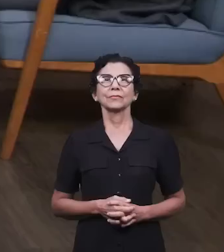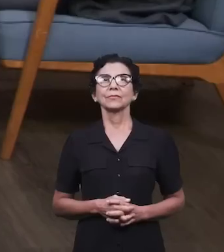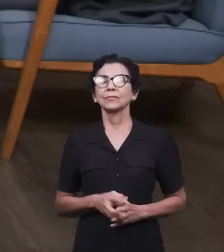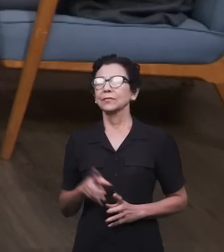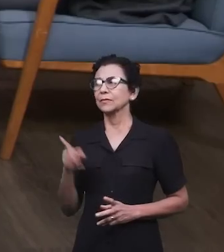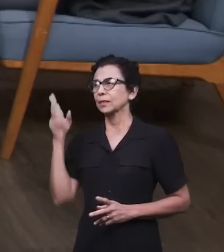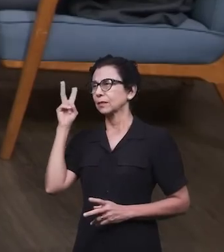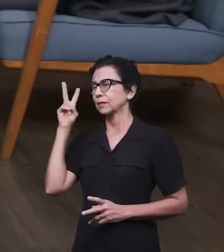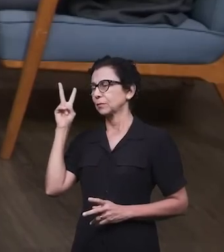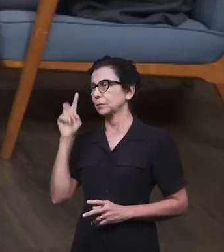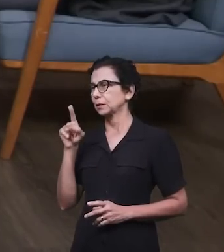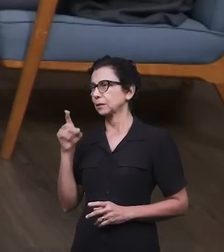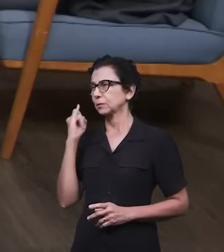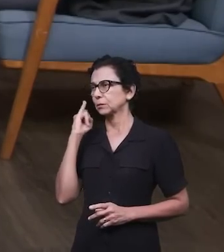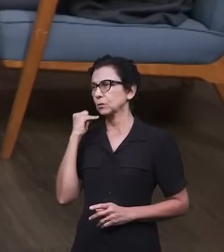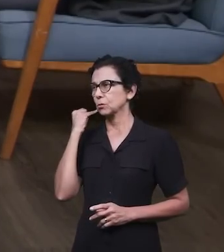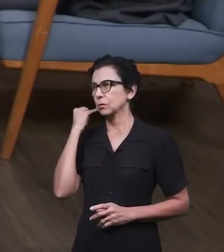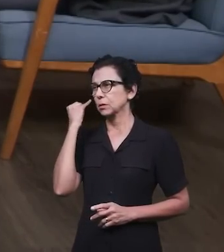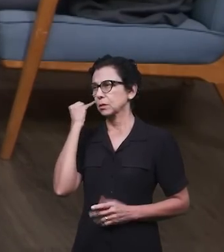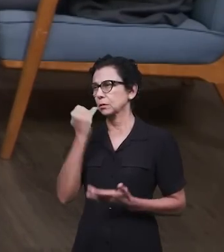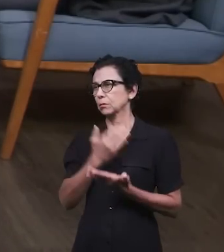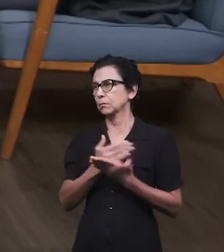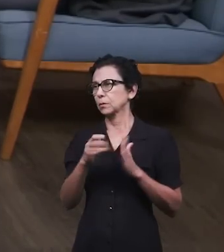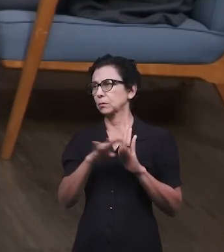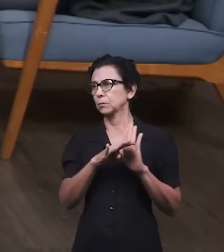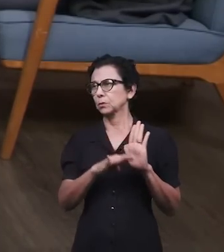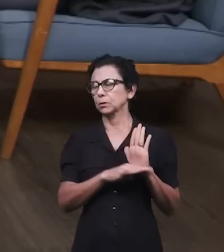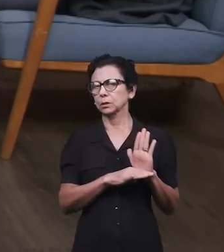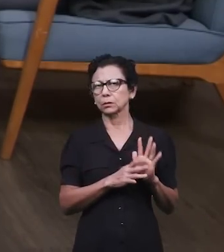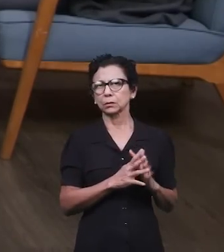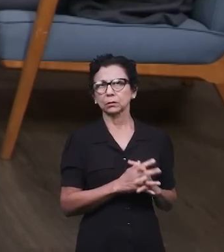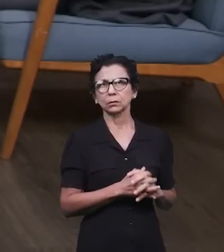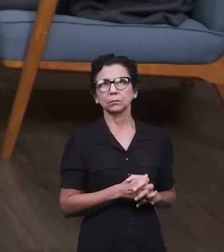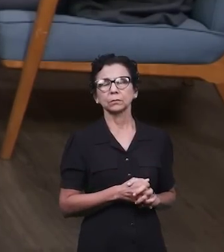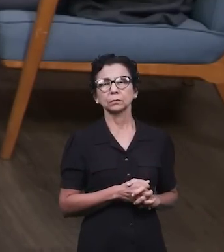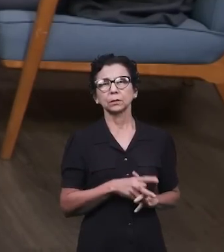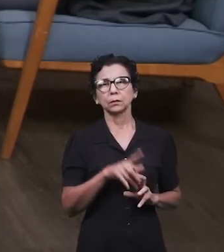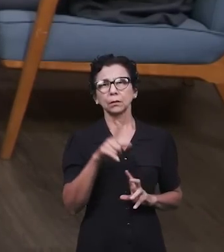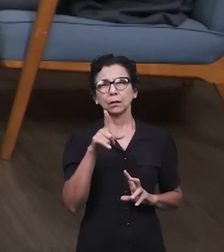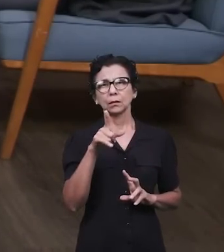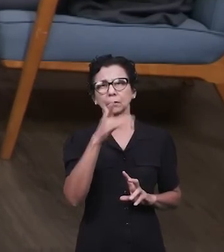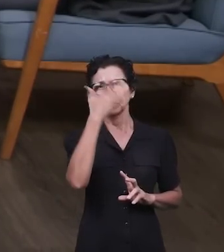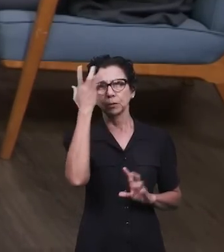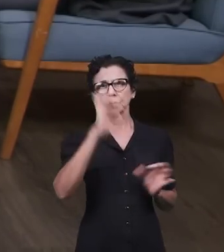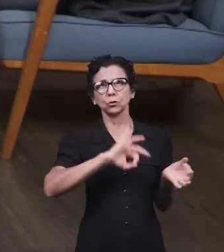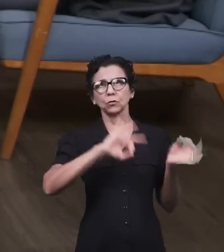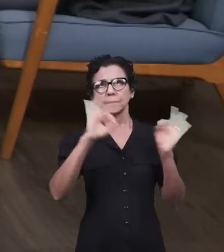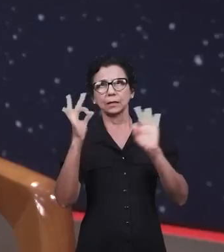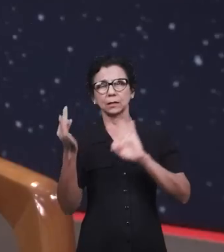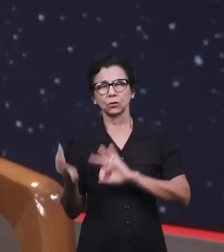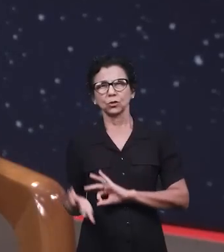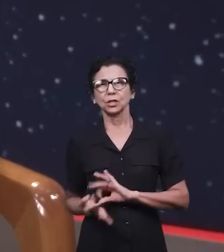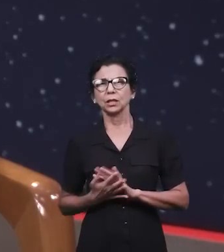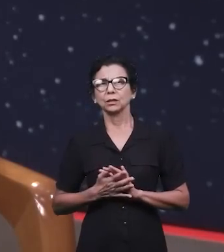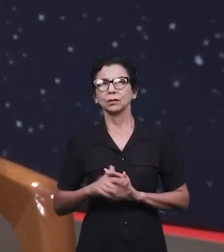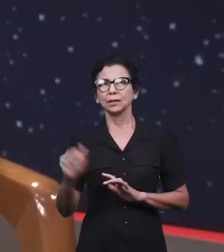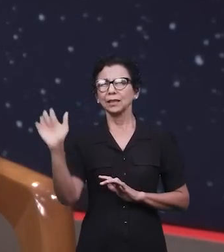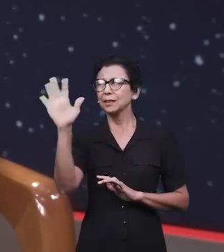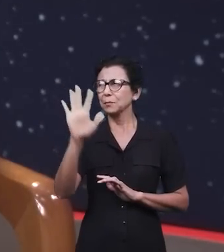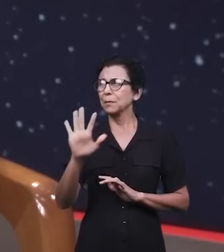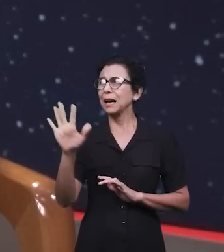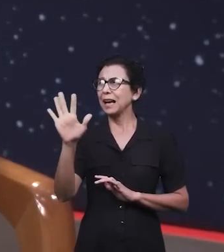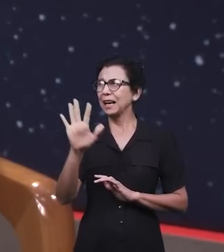Josias, você chamou a atenção no início aqui do programa para que quem estiver nos assistindo tirar um print